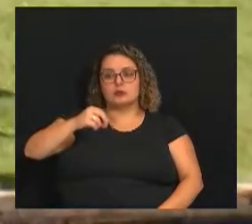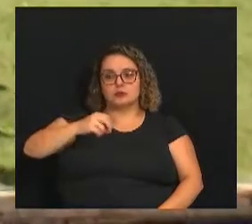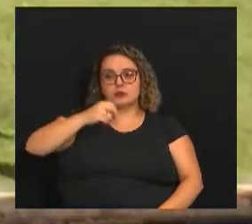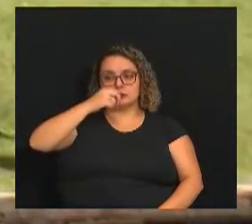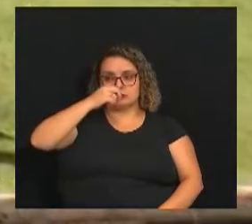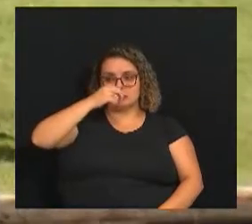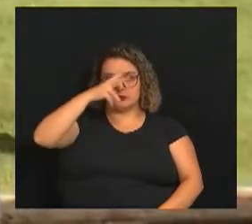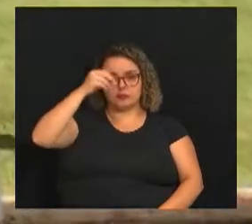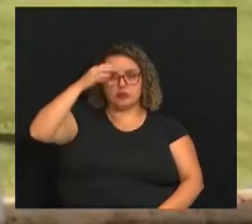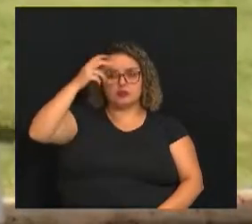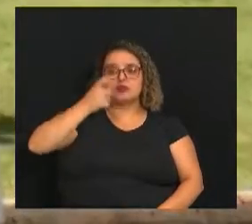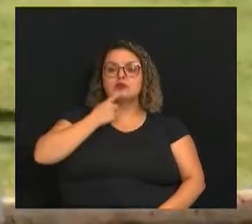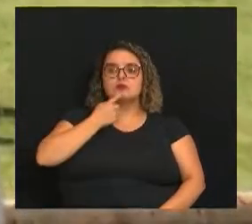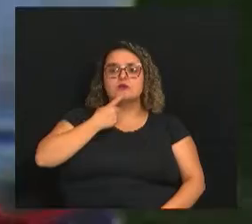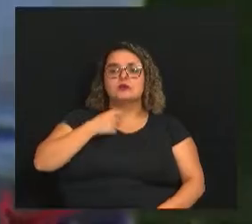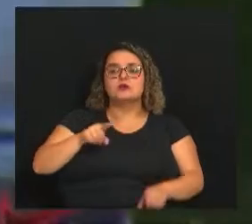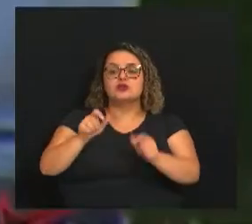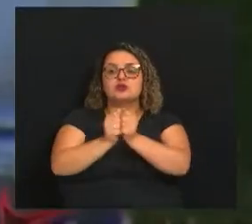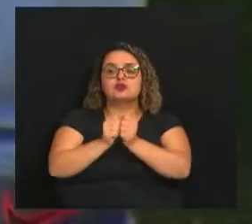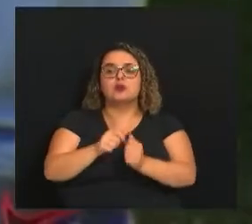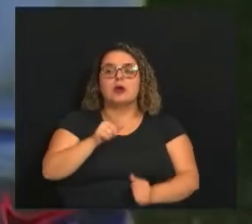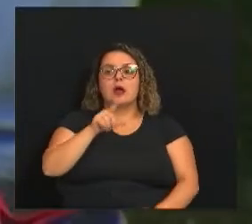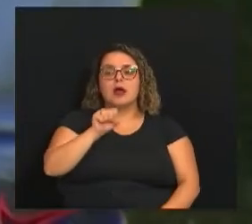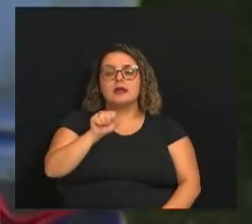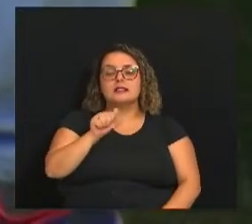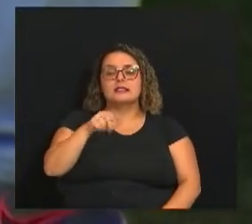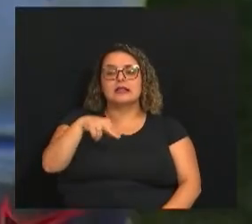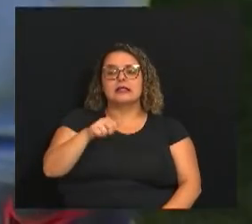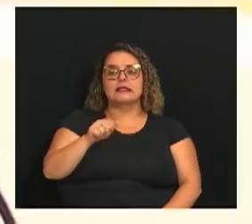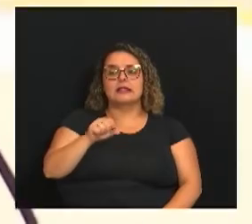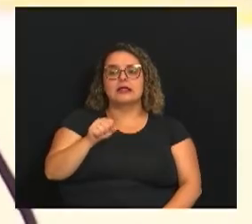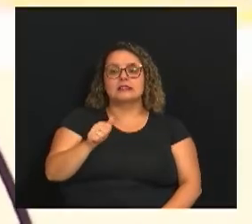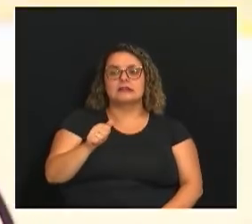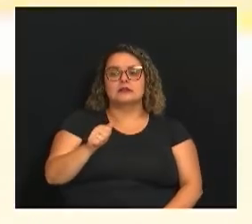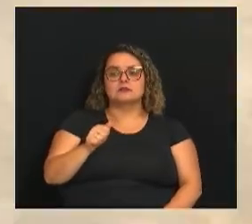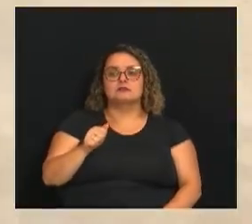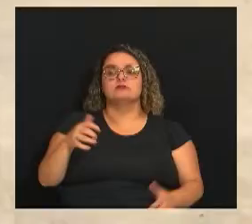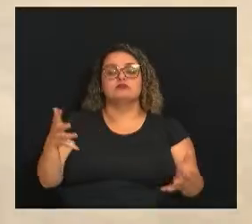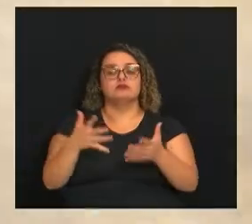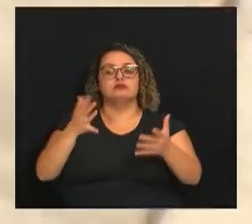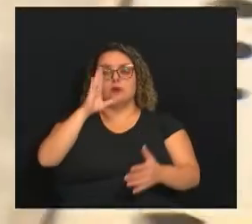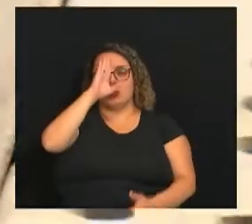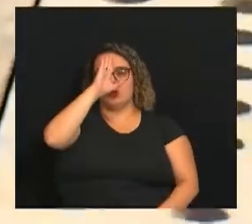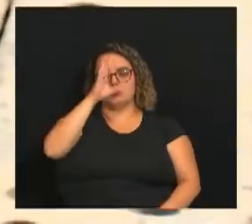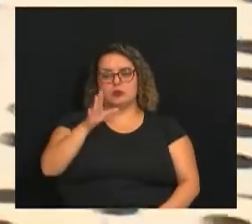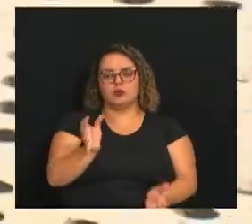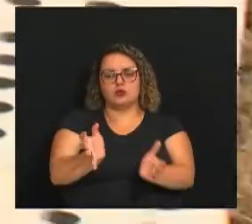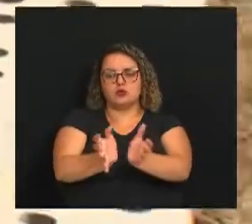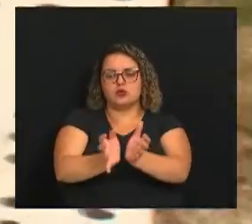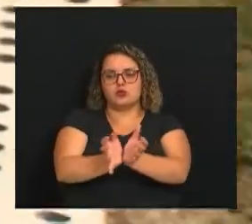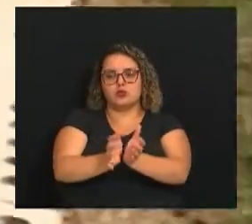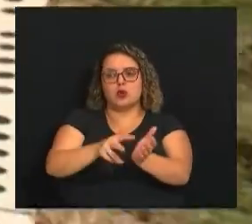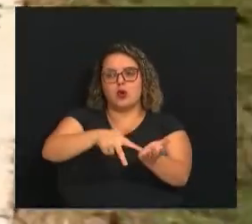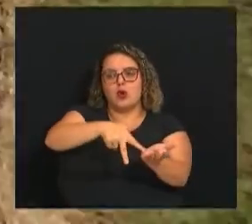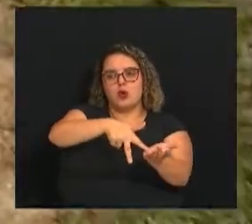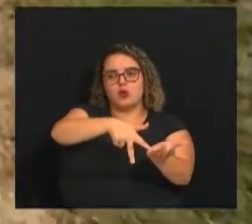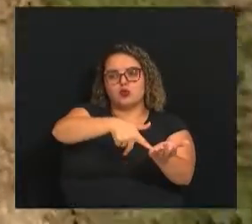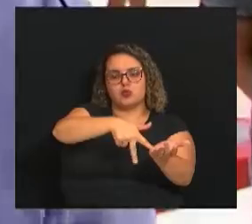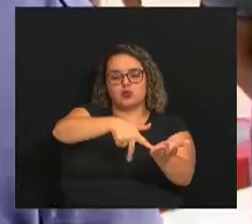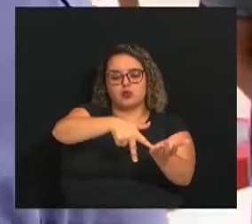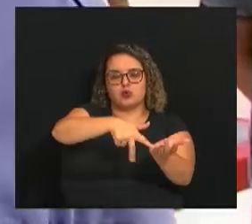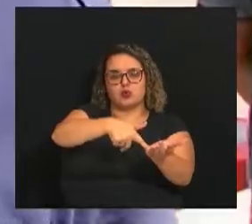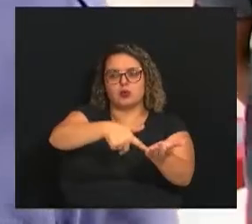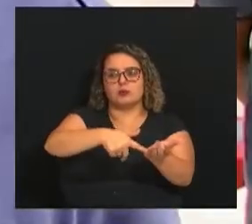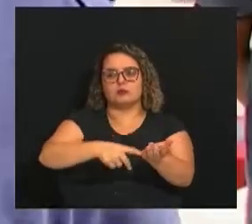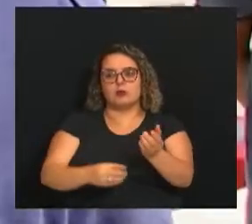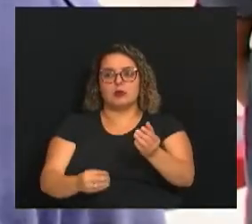projeto idealizado desde o ano passado, que contou com a colaboração direta de um grupo de skatistas para a elaboração do projeto.